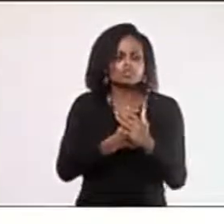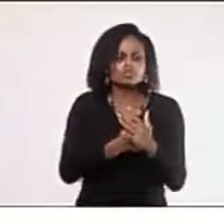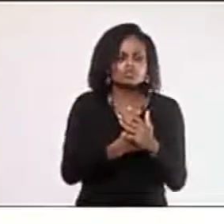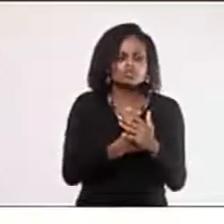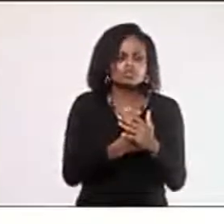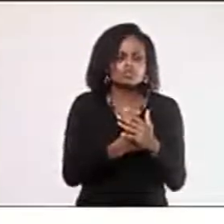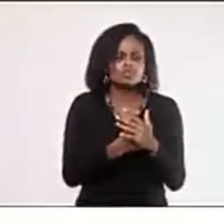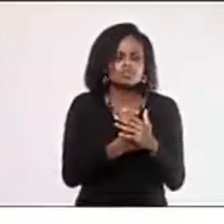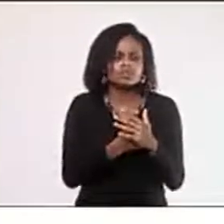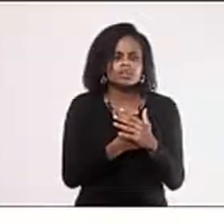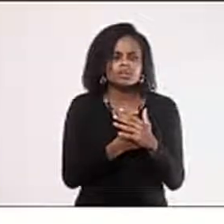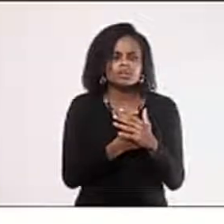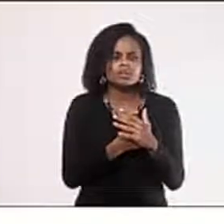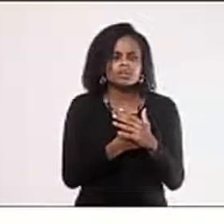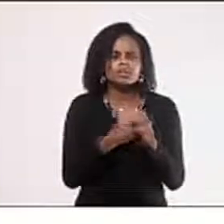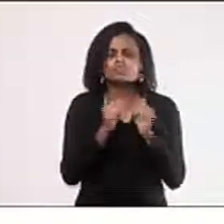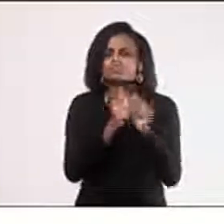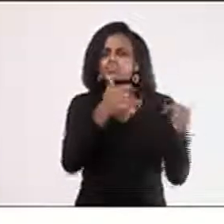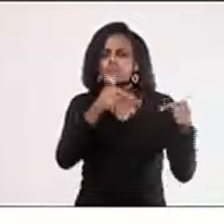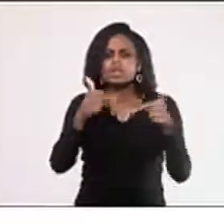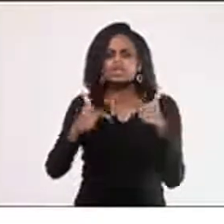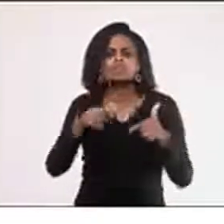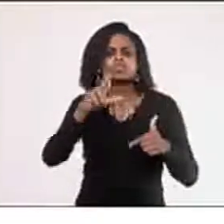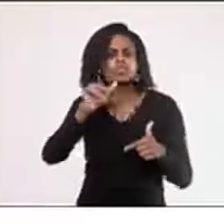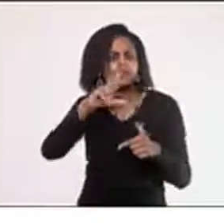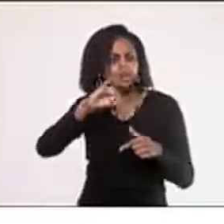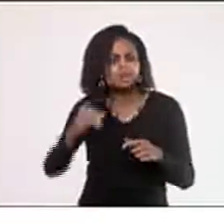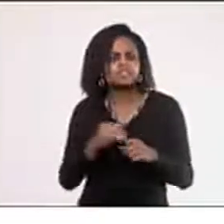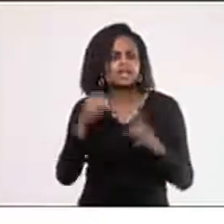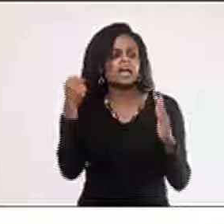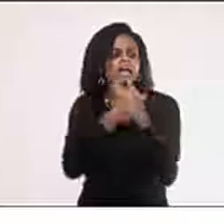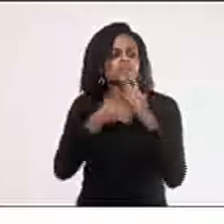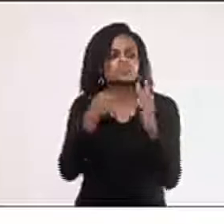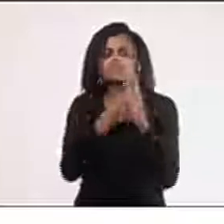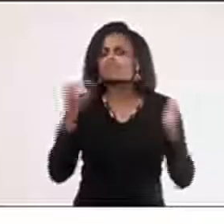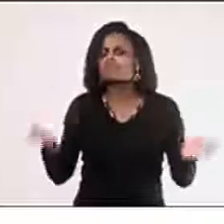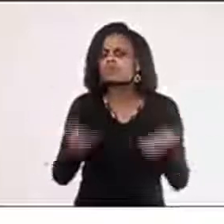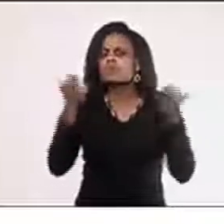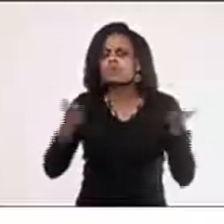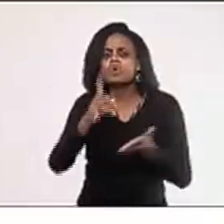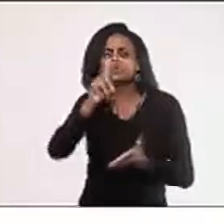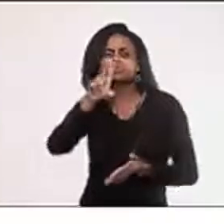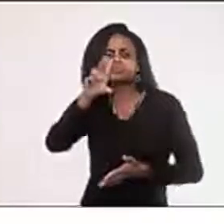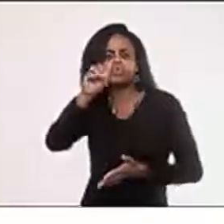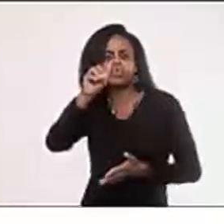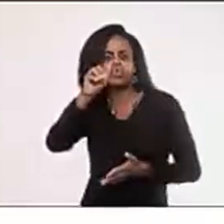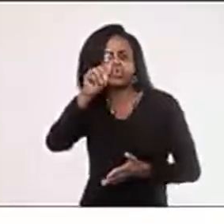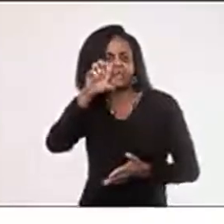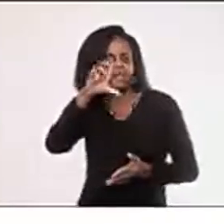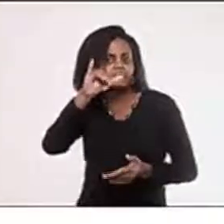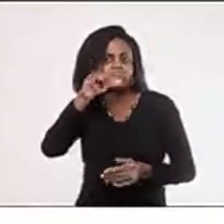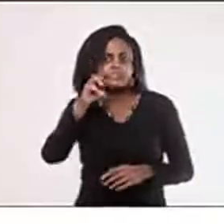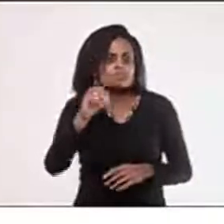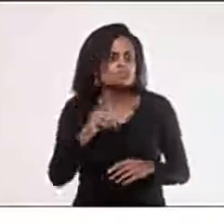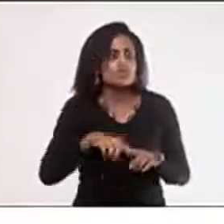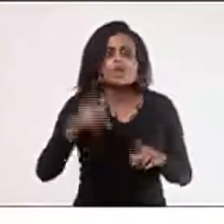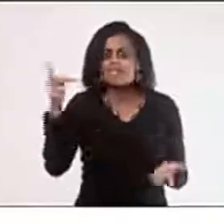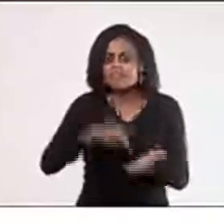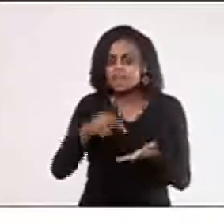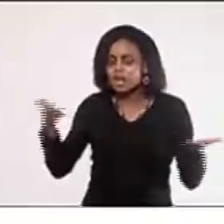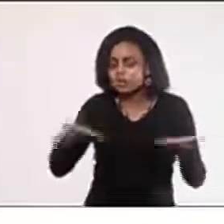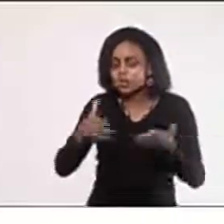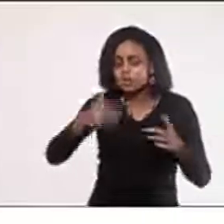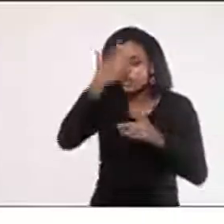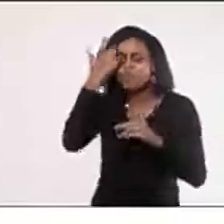a lado com os trabalhadores da UERJ, a luta pela aprovação dos duodécimos. Hoje, a verdade que ninguém